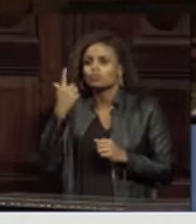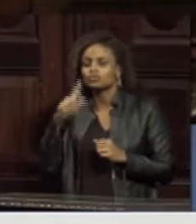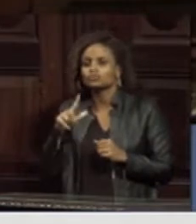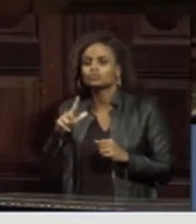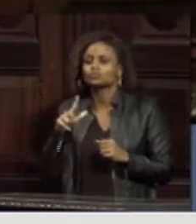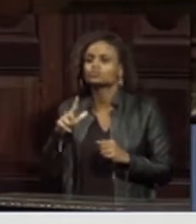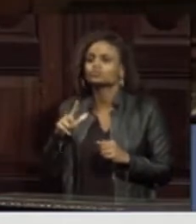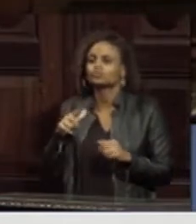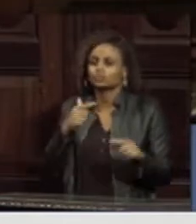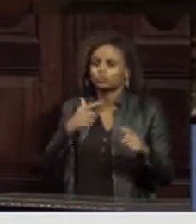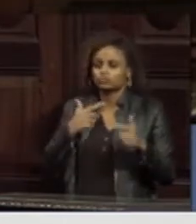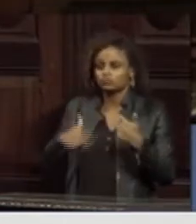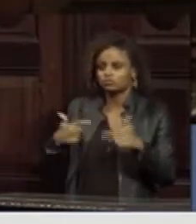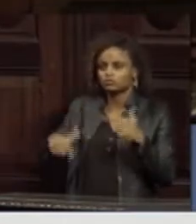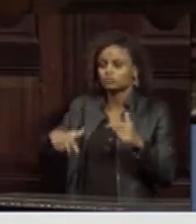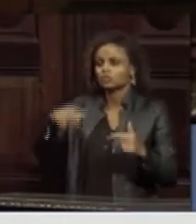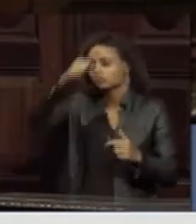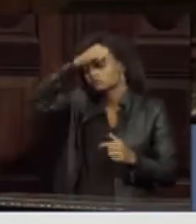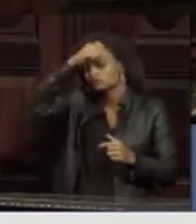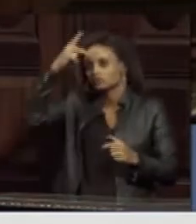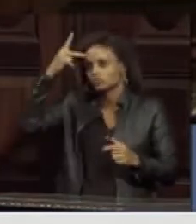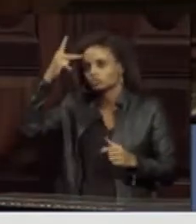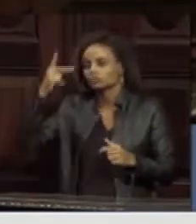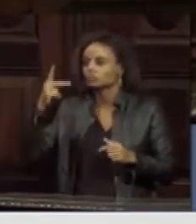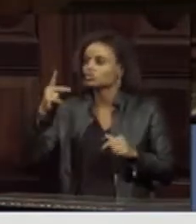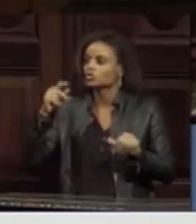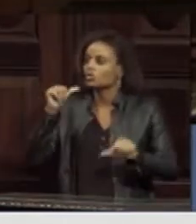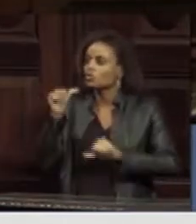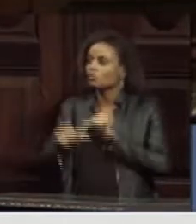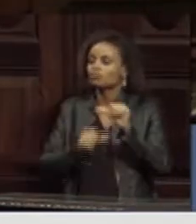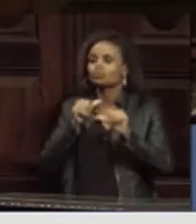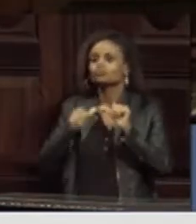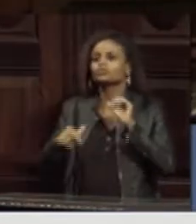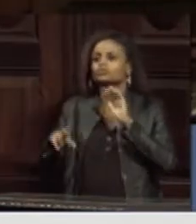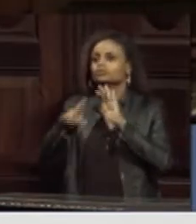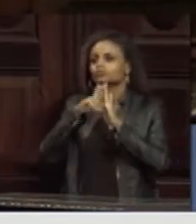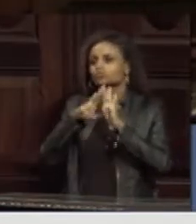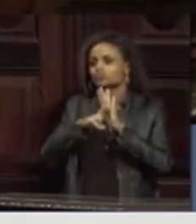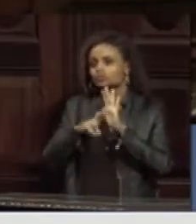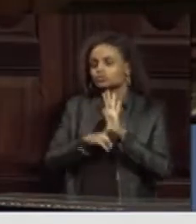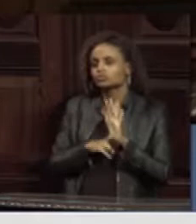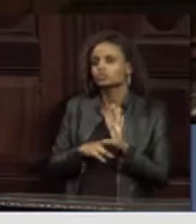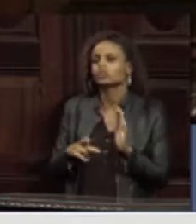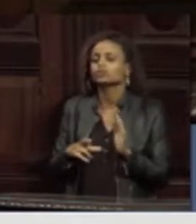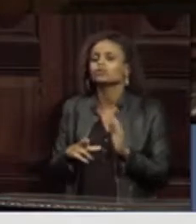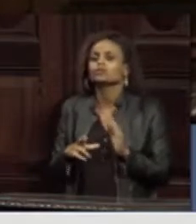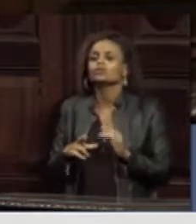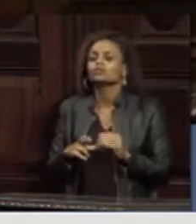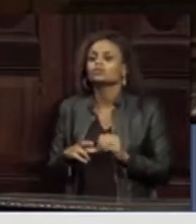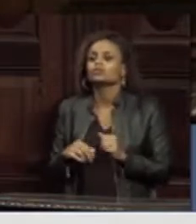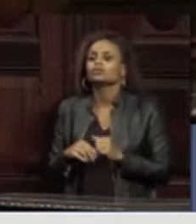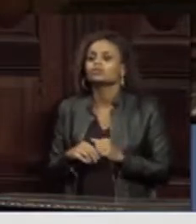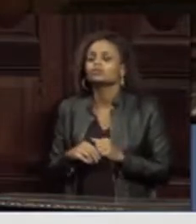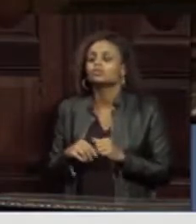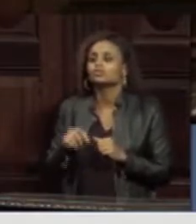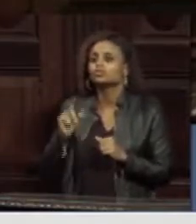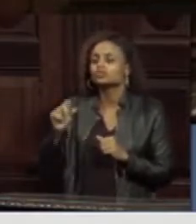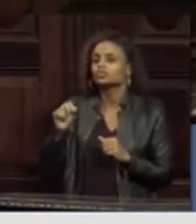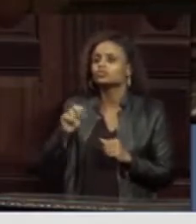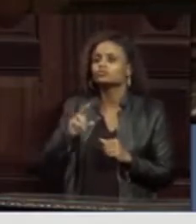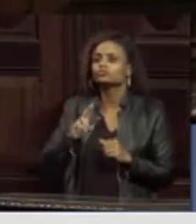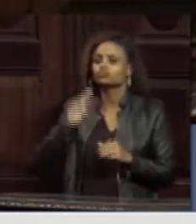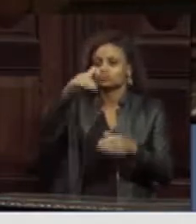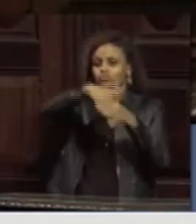pública, mudando as regras do jogo para a nomeação de membros